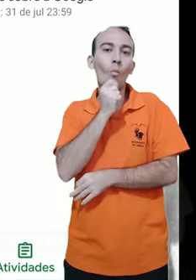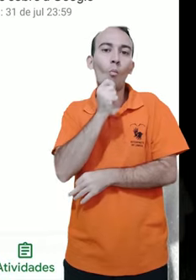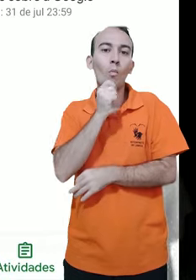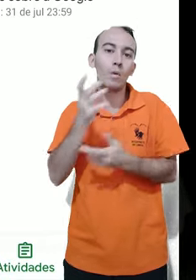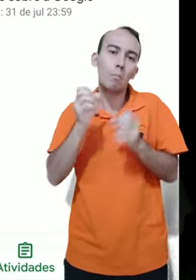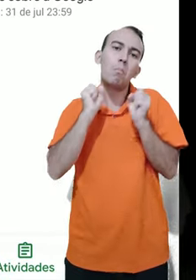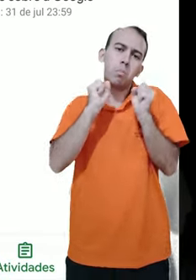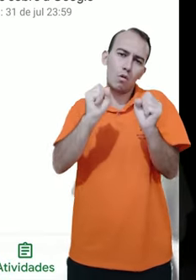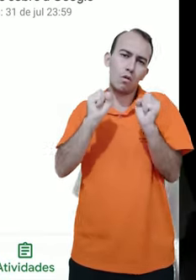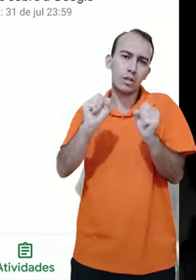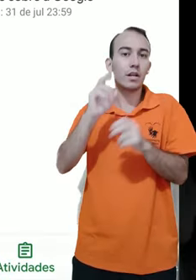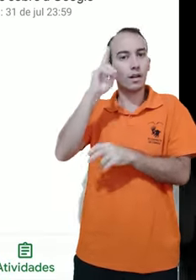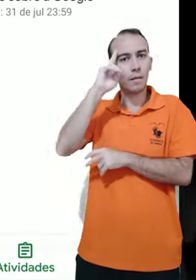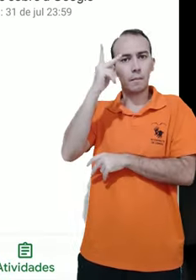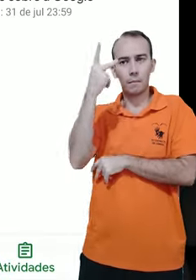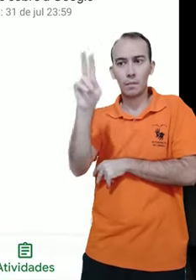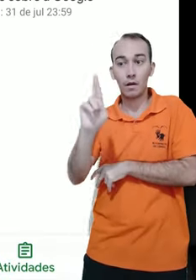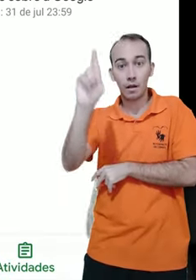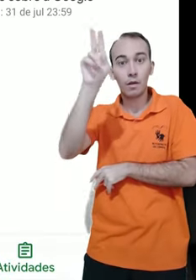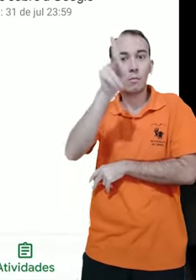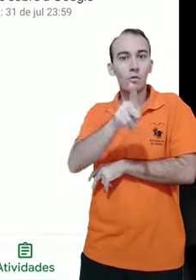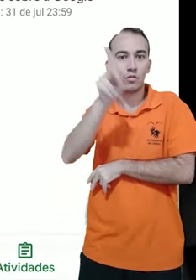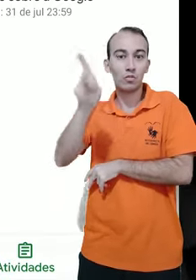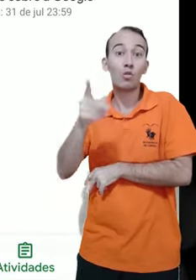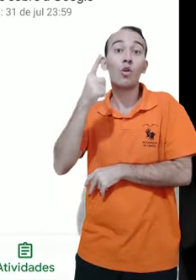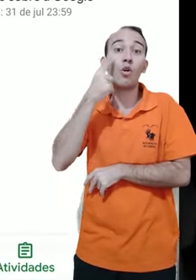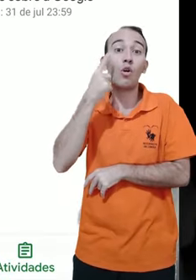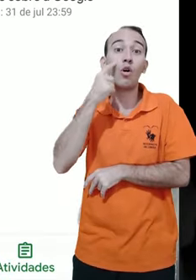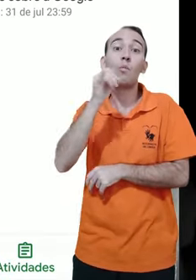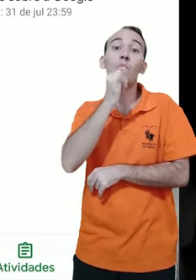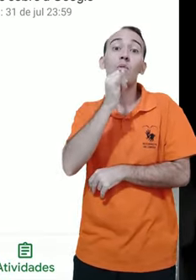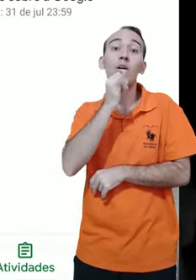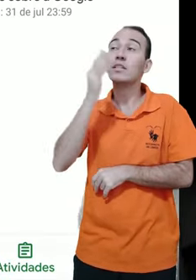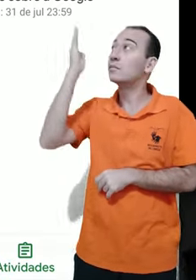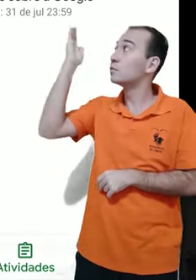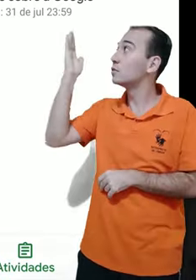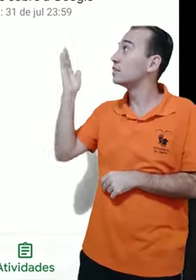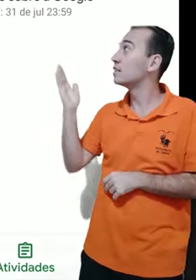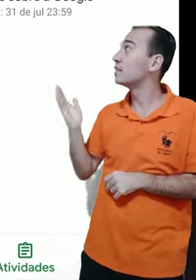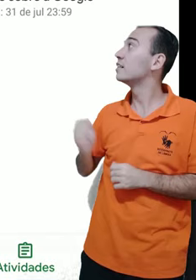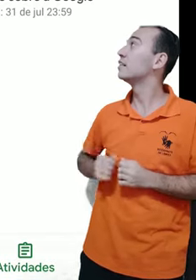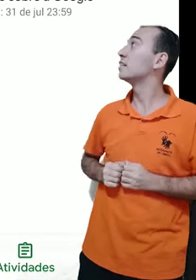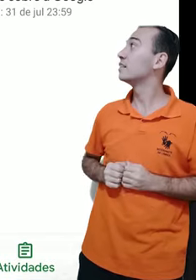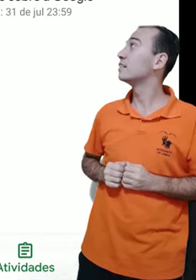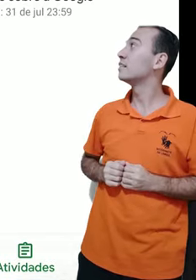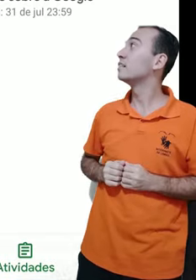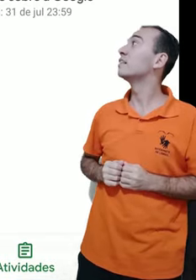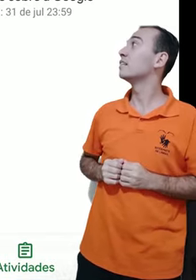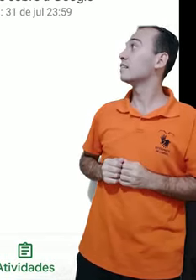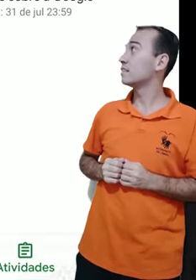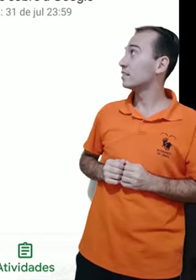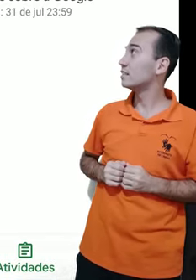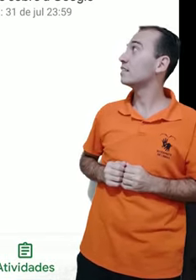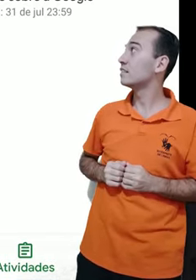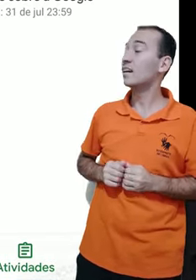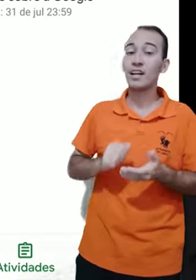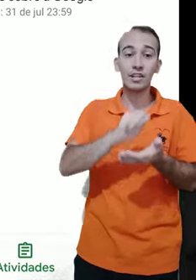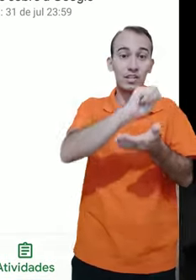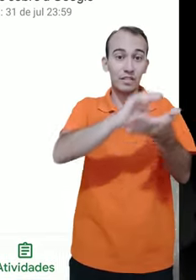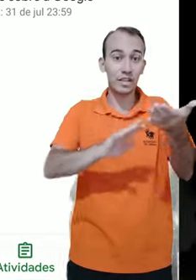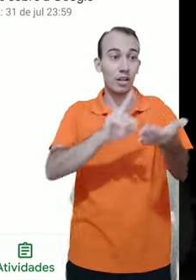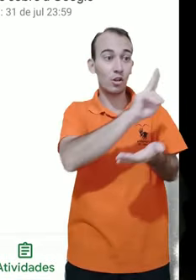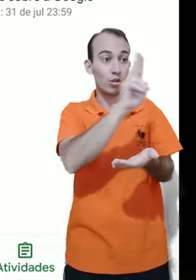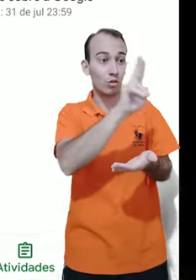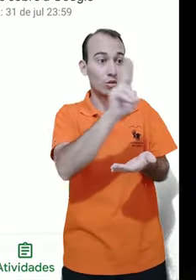na tela veja como exemplo atividades dessa outra turma e os nomes das atividades são diferentes e elas